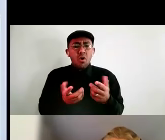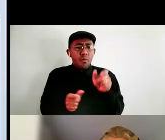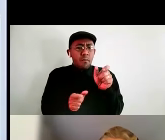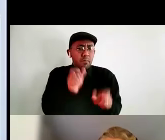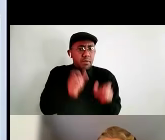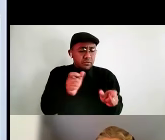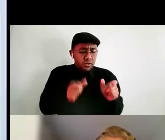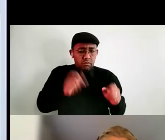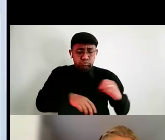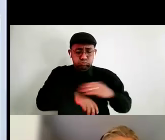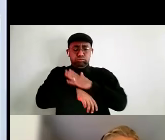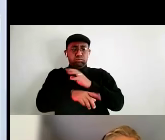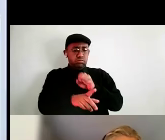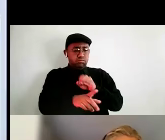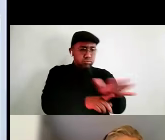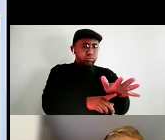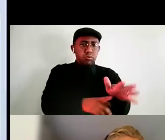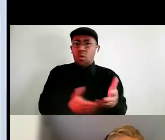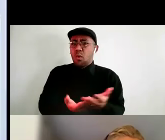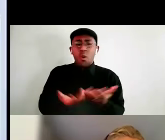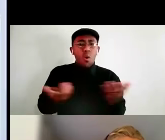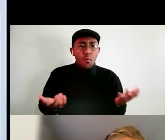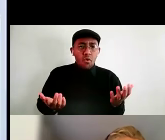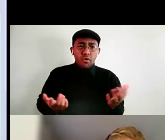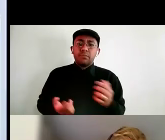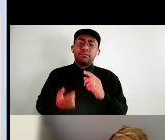dessas doenças de rotina. A